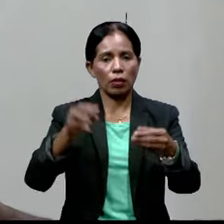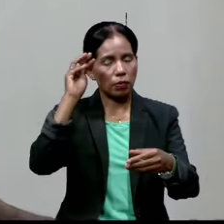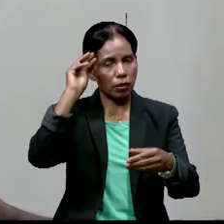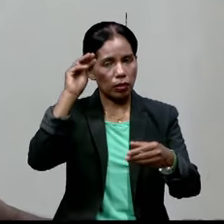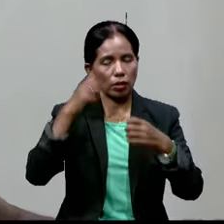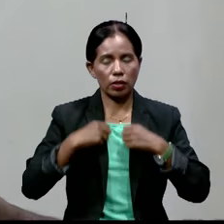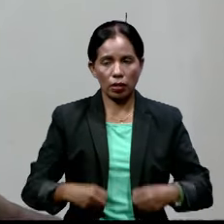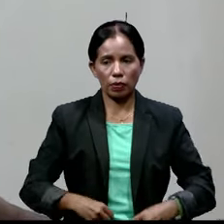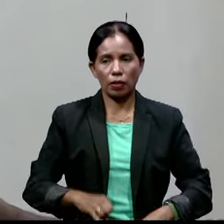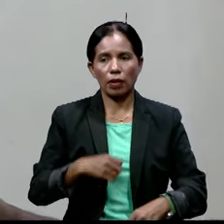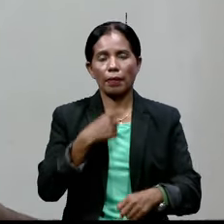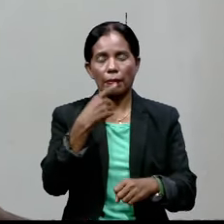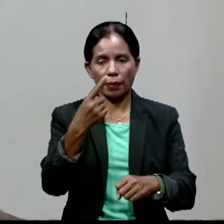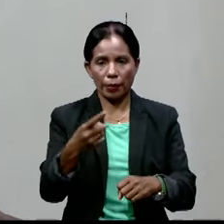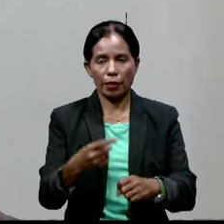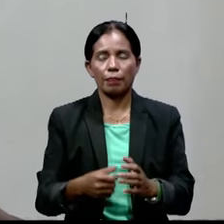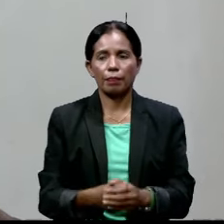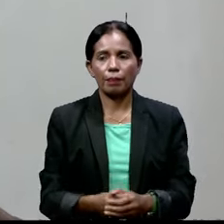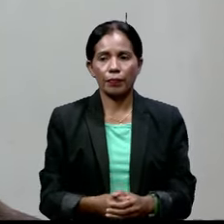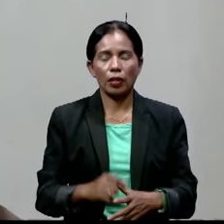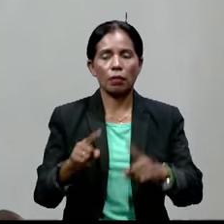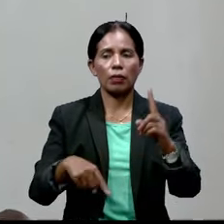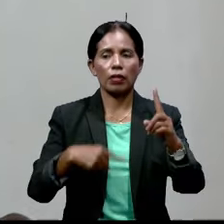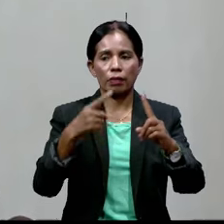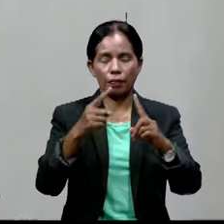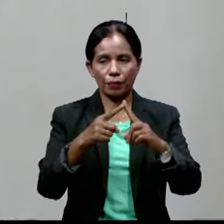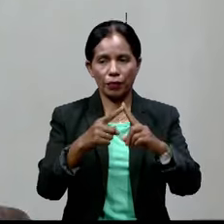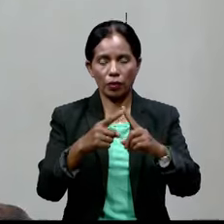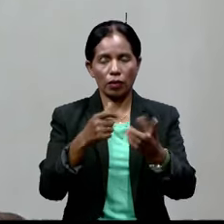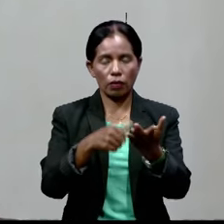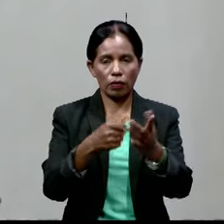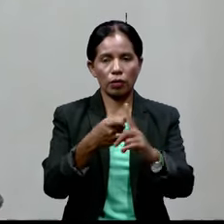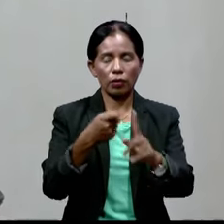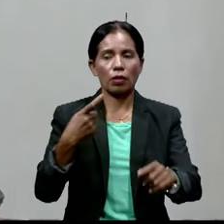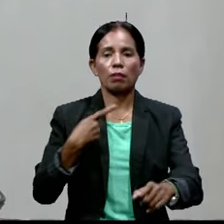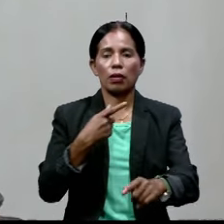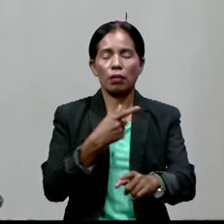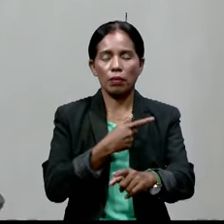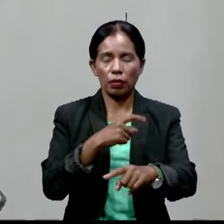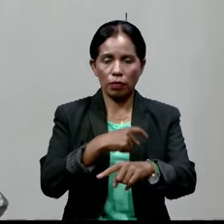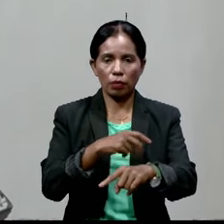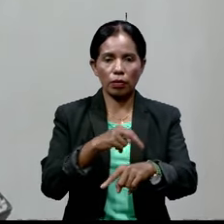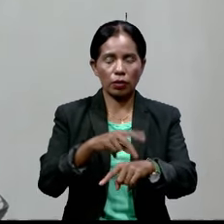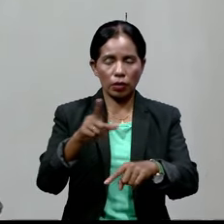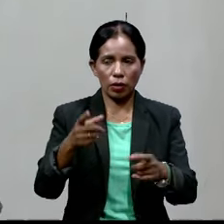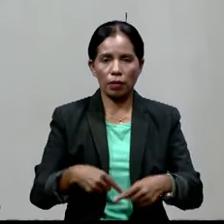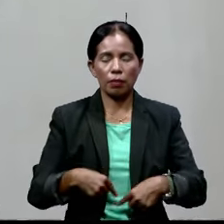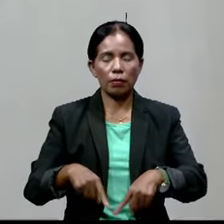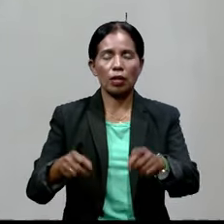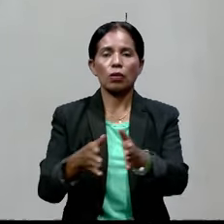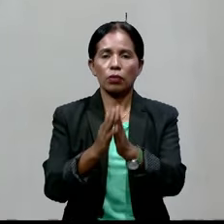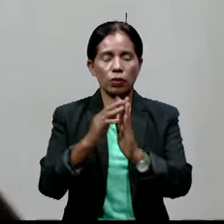hoje nós vamos explicar que está bem ir a convite para o parlamento para o